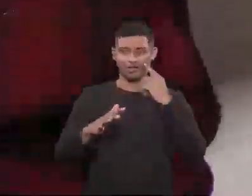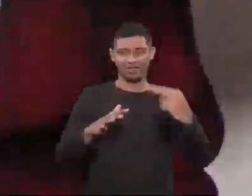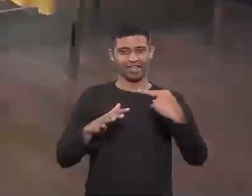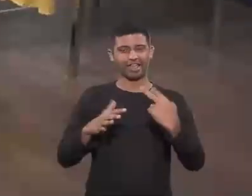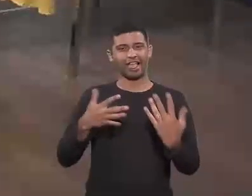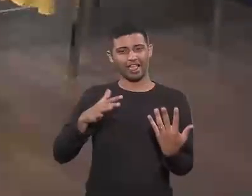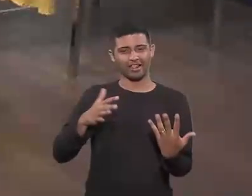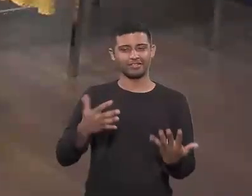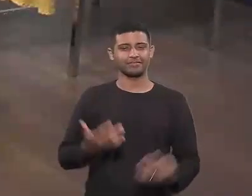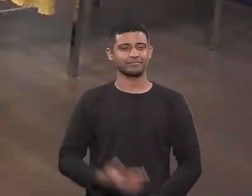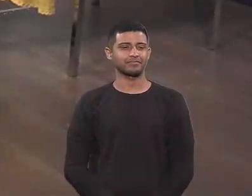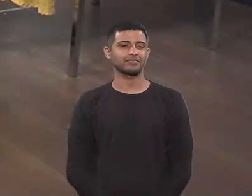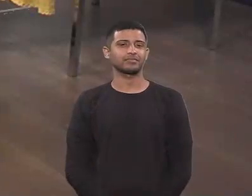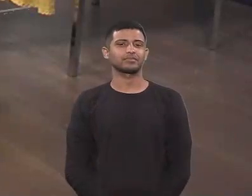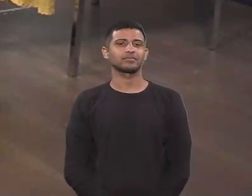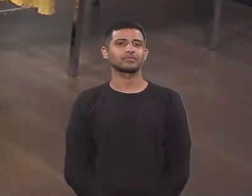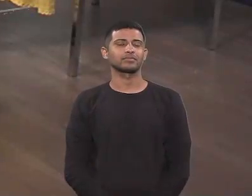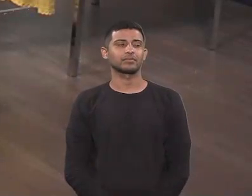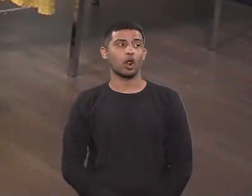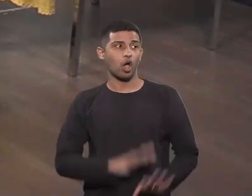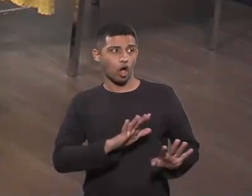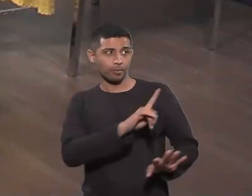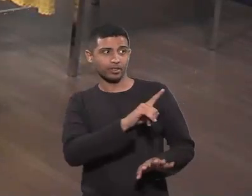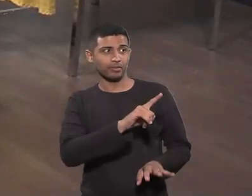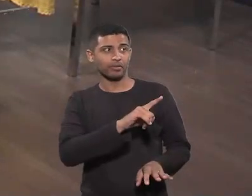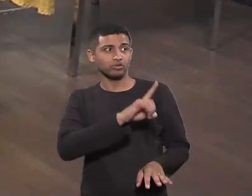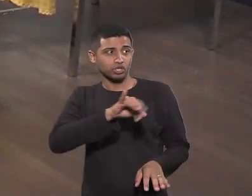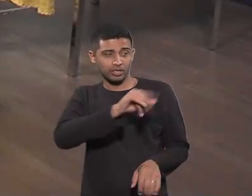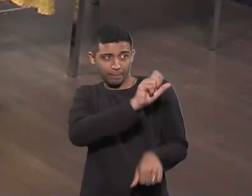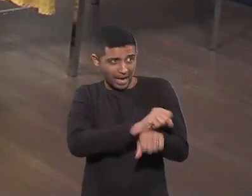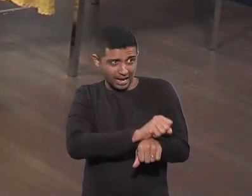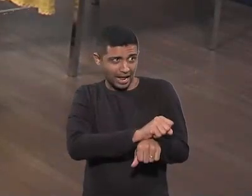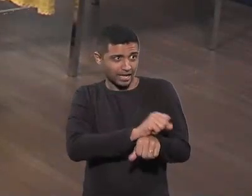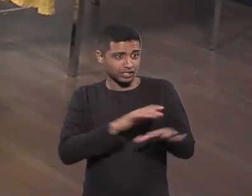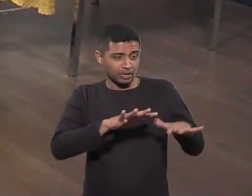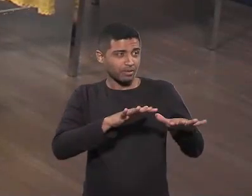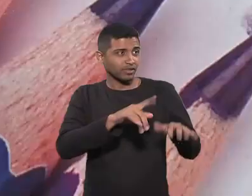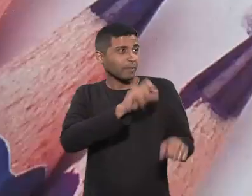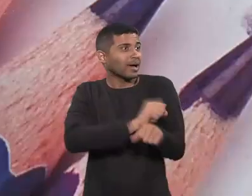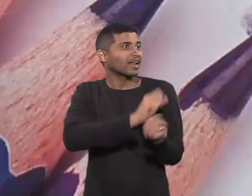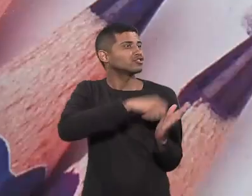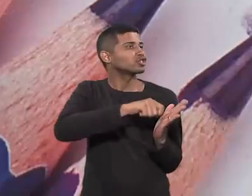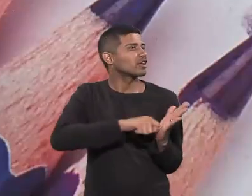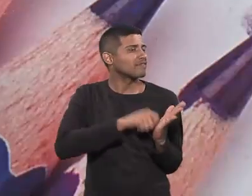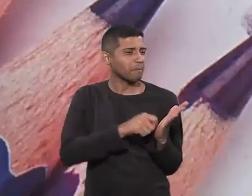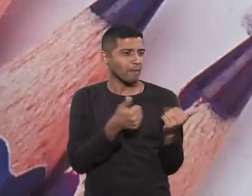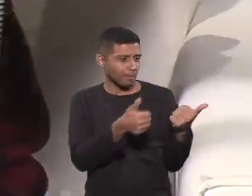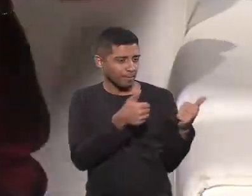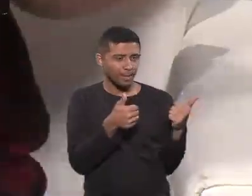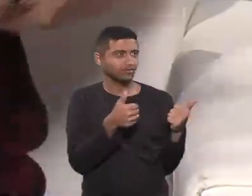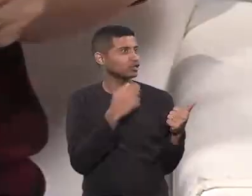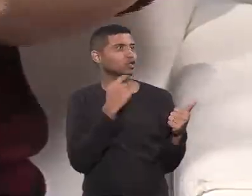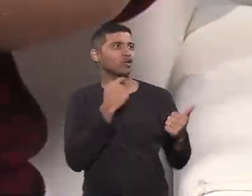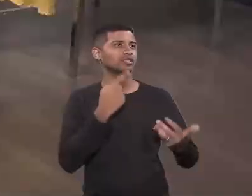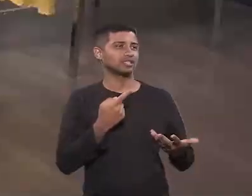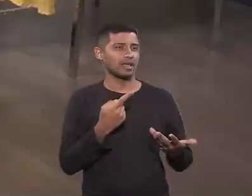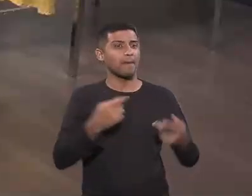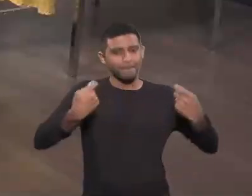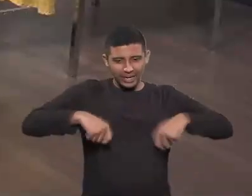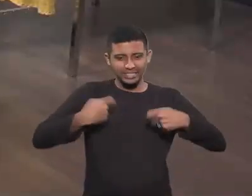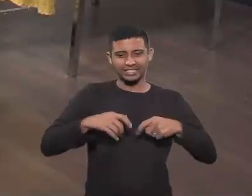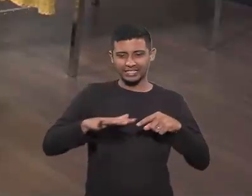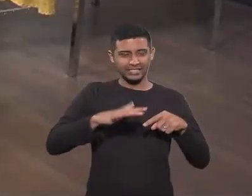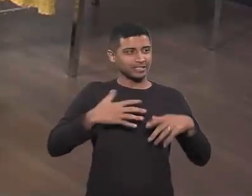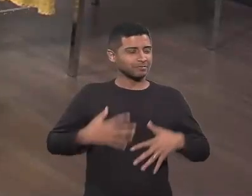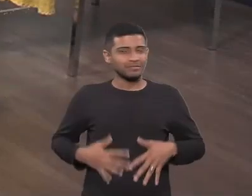gente. Mas olha só, o dia que você parar de tremer assim, você não vai escrever tão bem. Pois é, tem né? que ter isso, tem que ter uma